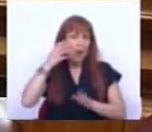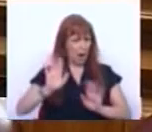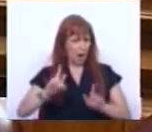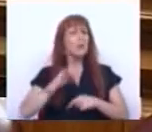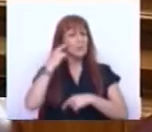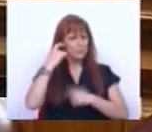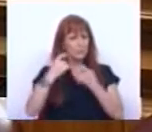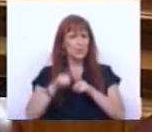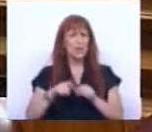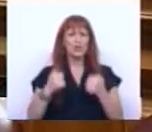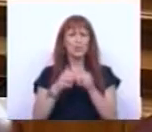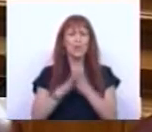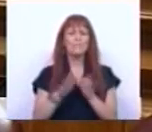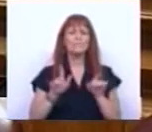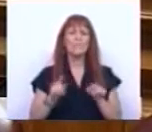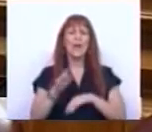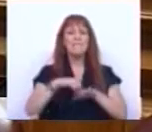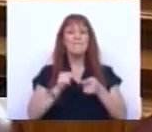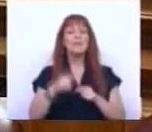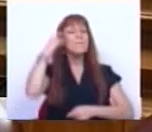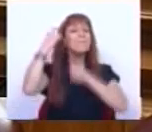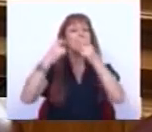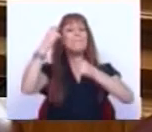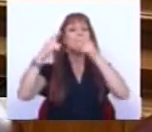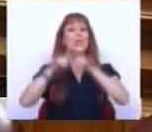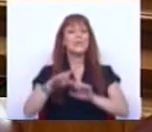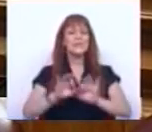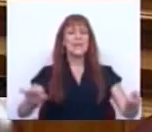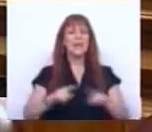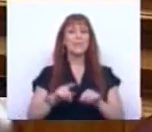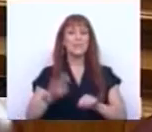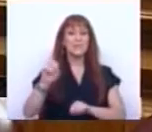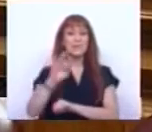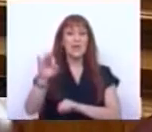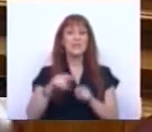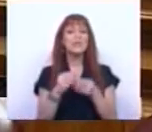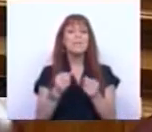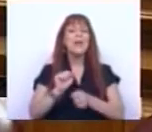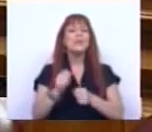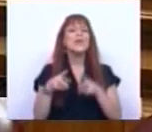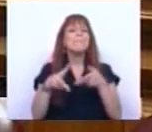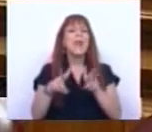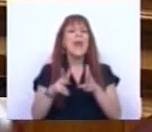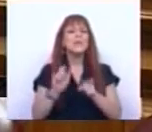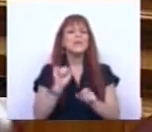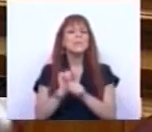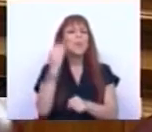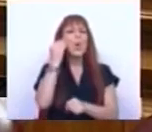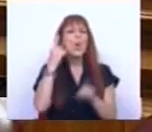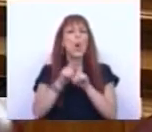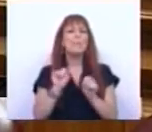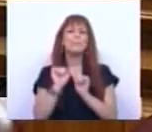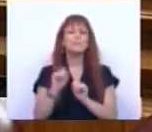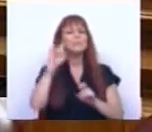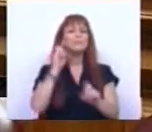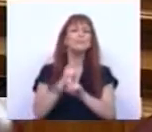de considerarmos ser de toda a conveniência proceder-se a uma reflexão séria sobre o CEF, os seus meios, os seus métodos e os mecanismos para a